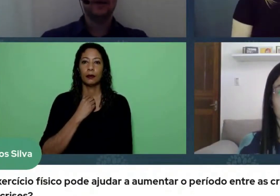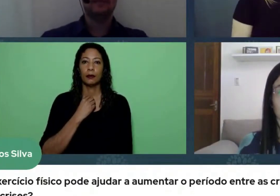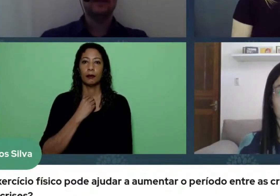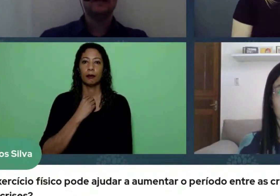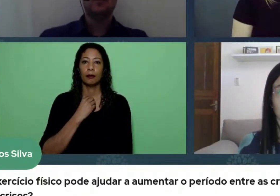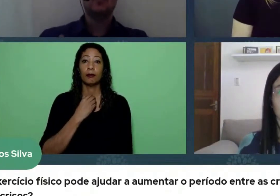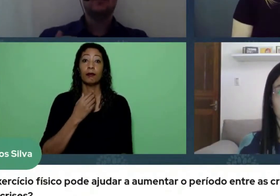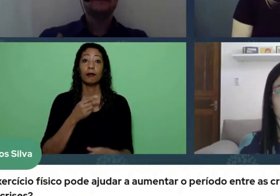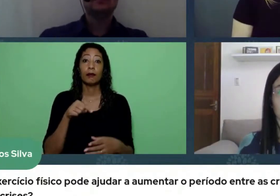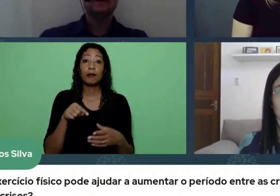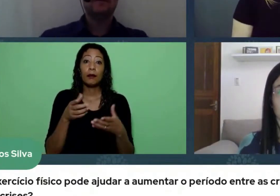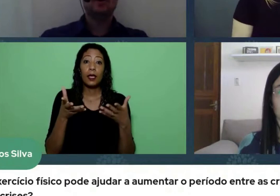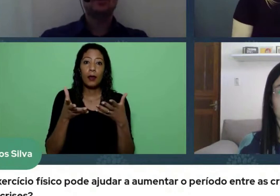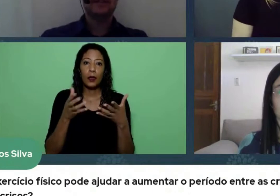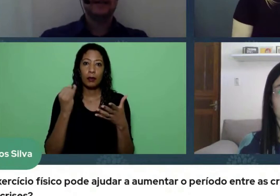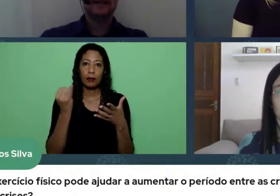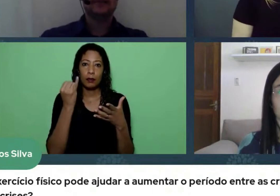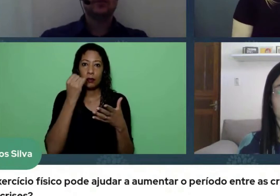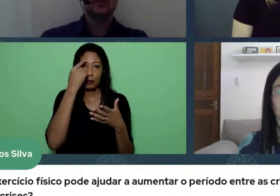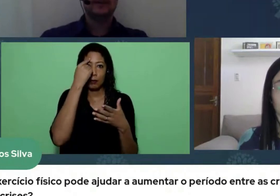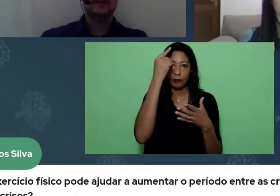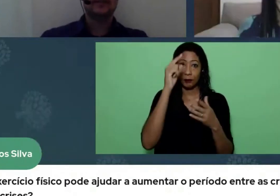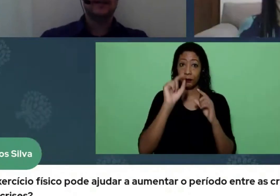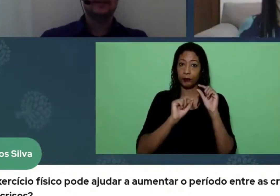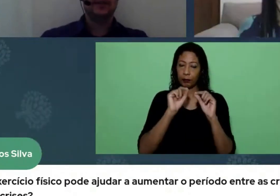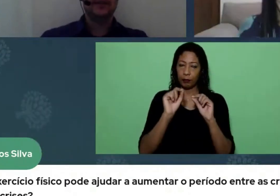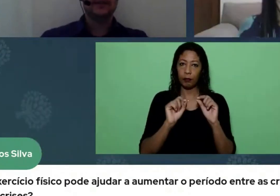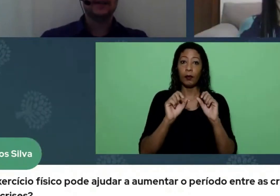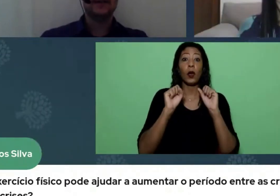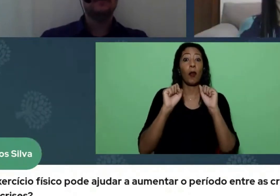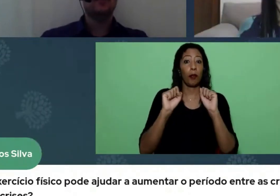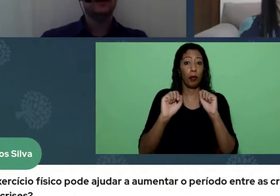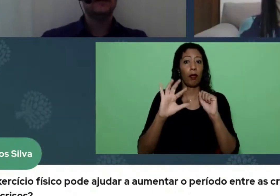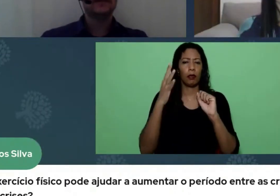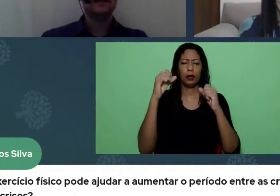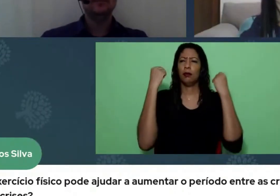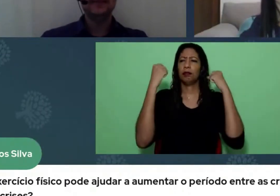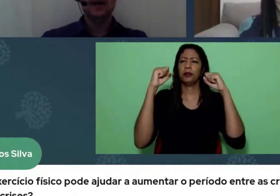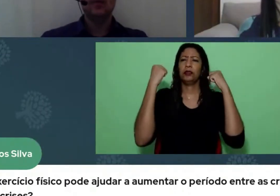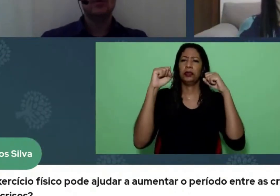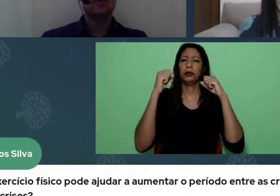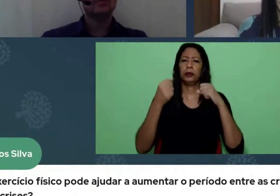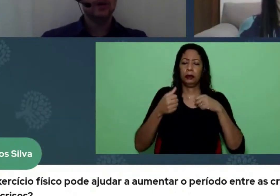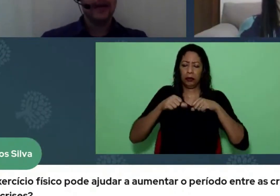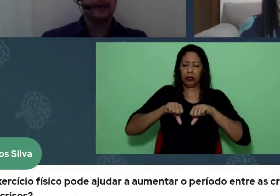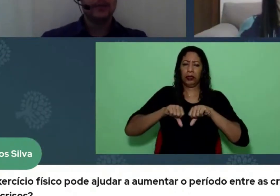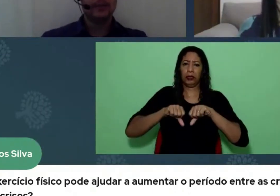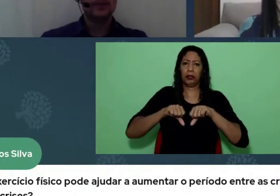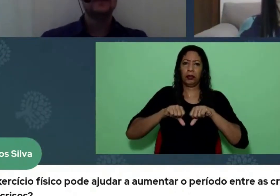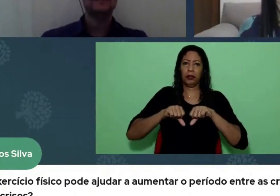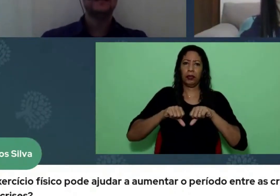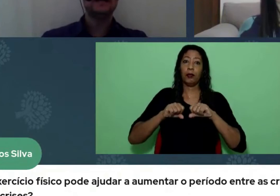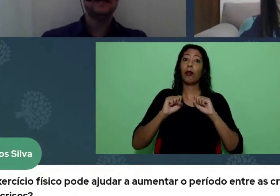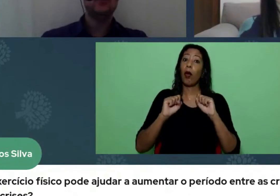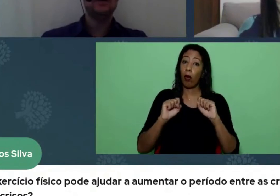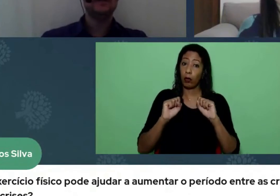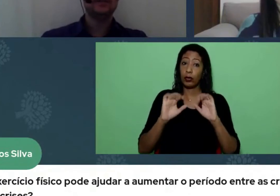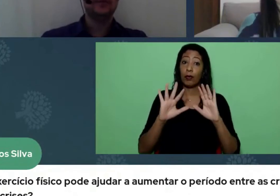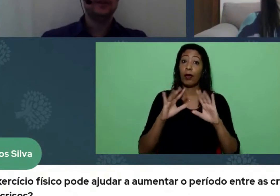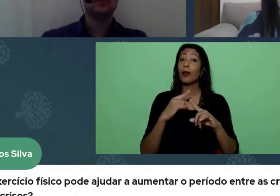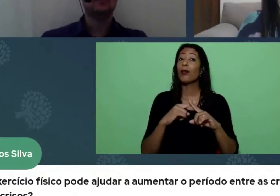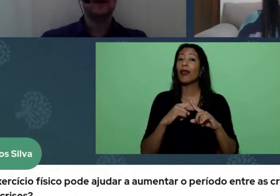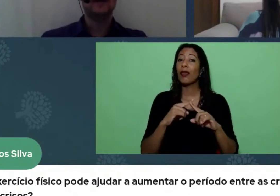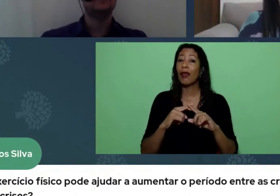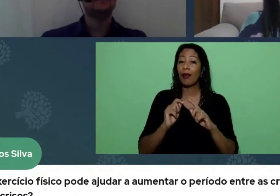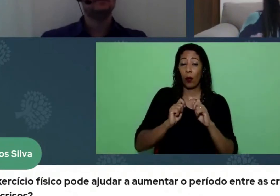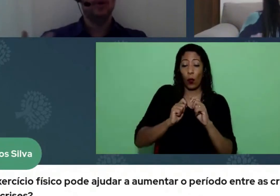lembrar o quê? O paciente ele pode entrar em crise quando faz atividade física porque ele está não controlado. E aí o